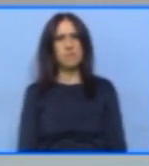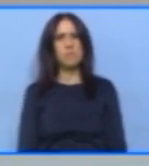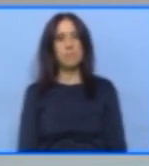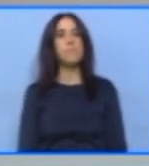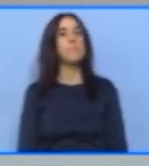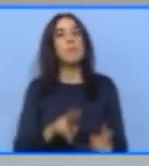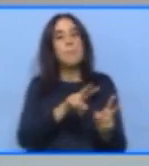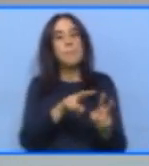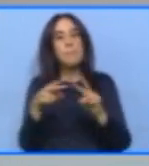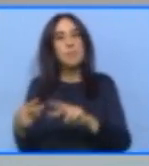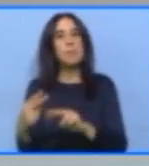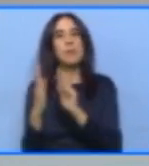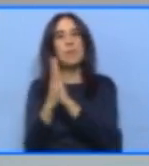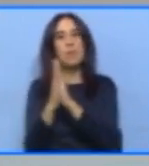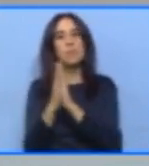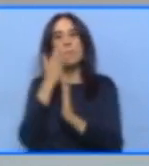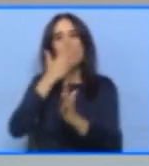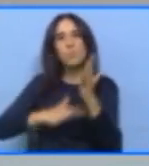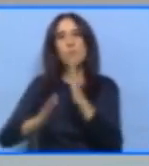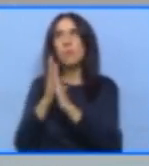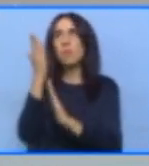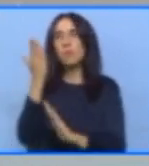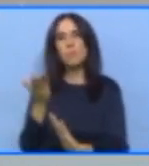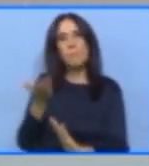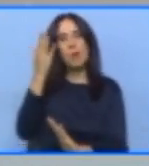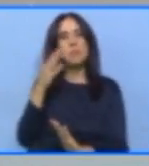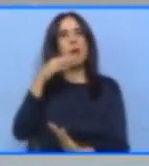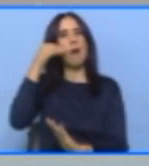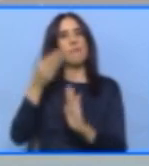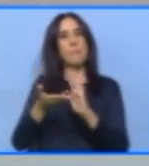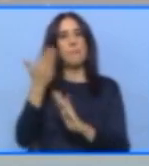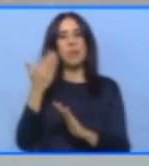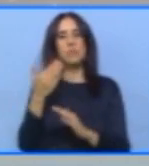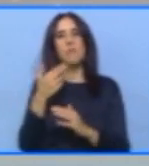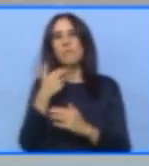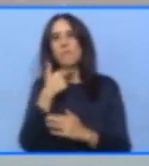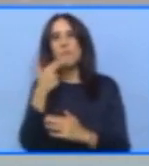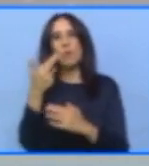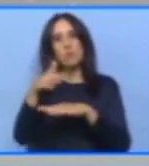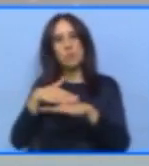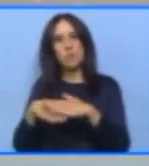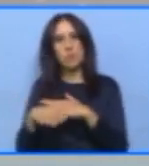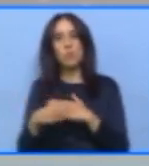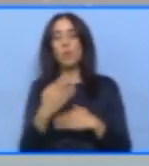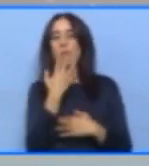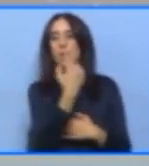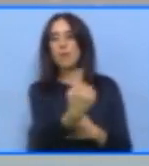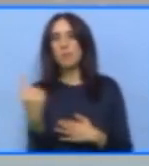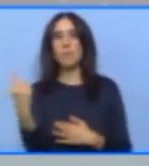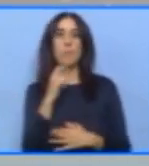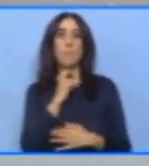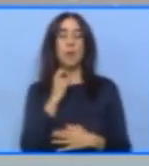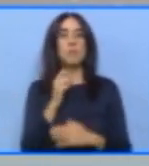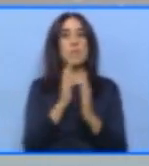Passagem para uma igreja mais povo de Deus, mais adulta na voz e nos gestos, onde cada membro, padre,